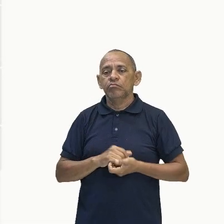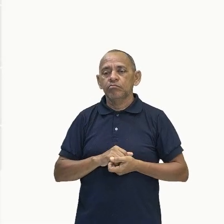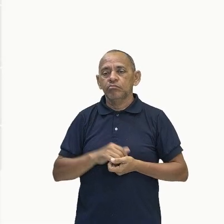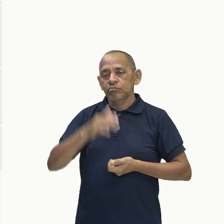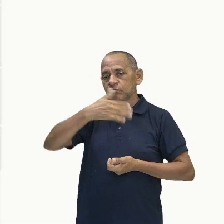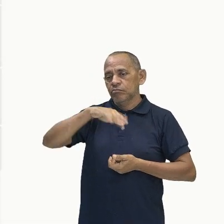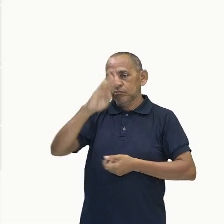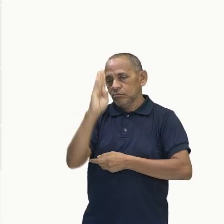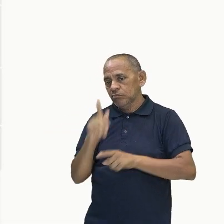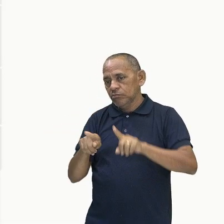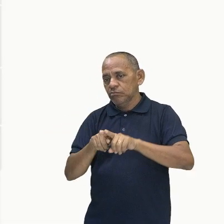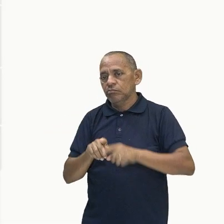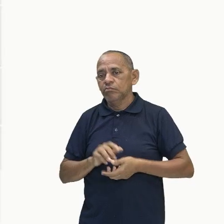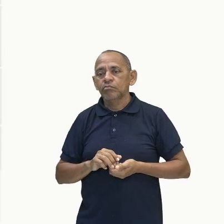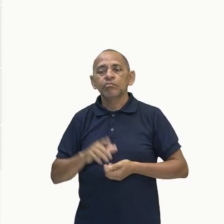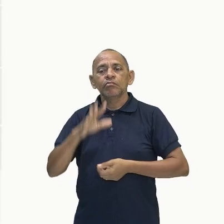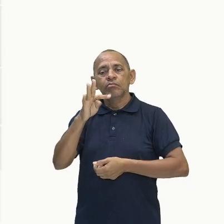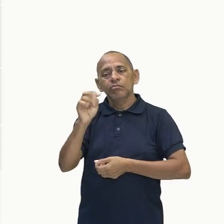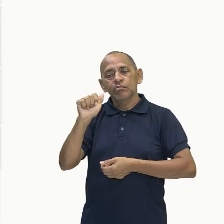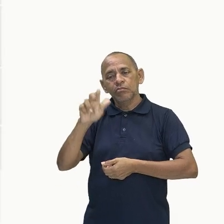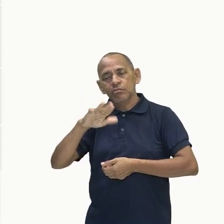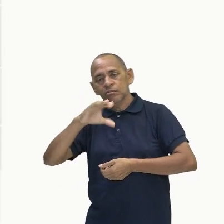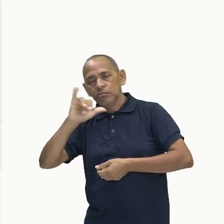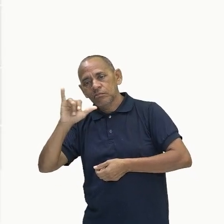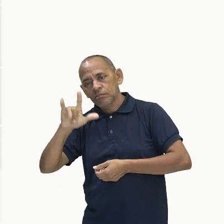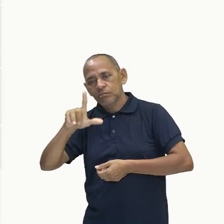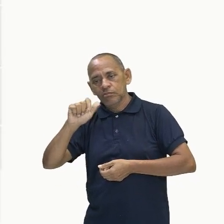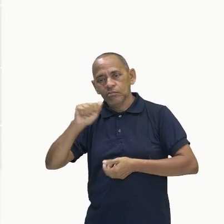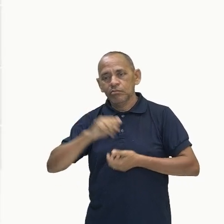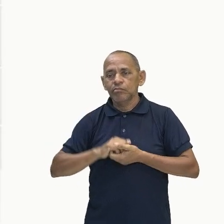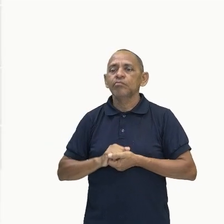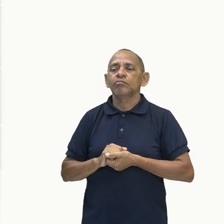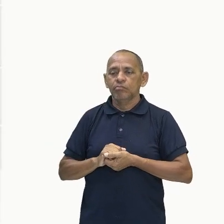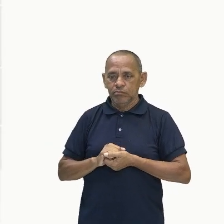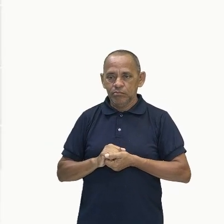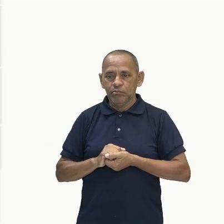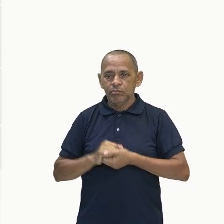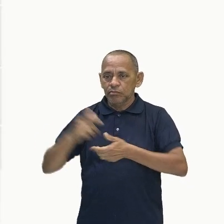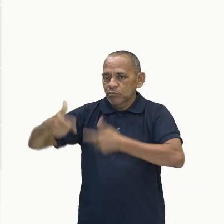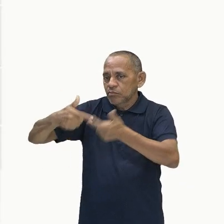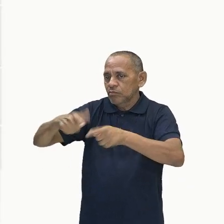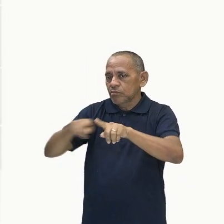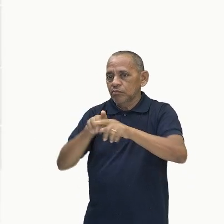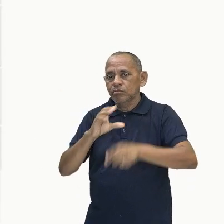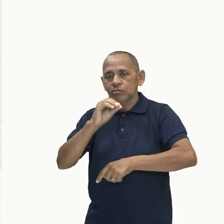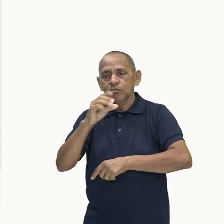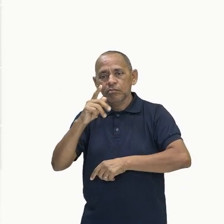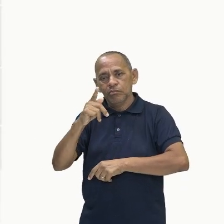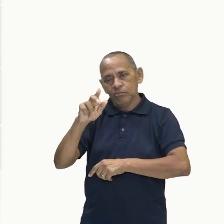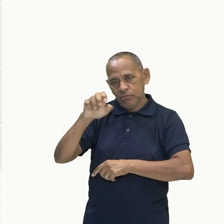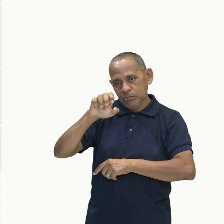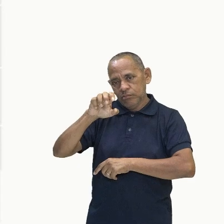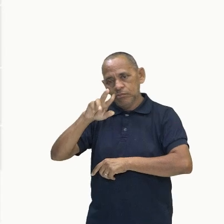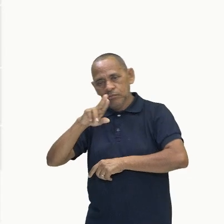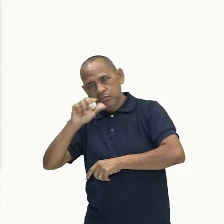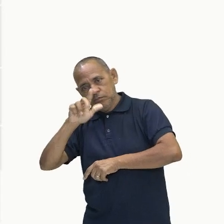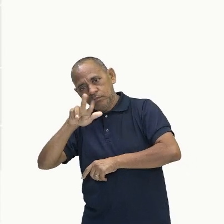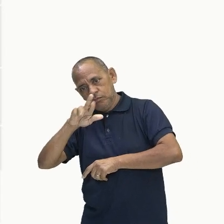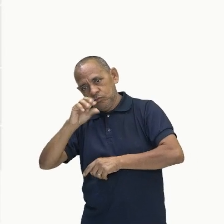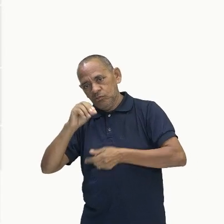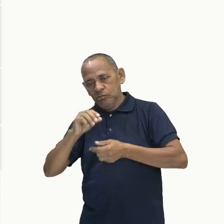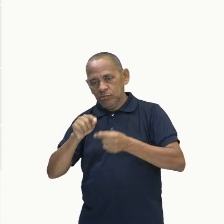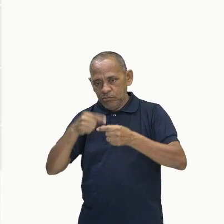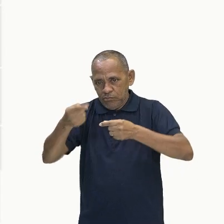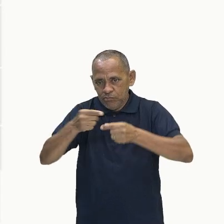assim, vamos citar Tarsila do Amaral, com os operários. Daqui a pouco a Abapuru a gente vai trazer para vocês de maneira mais detalhada, mas também tivemos a